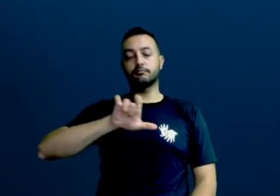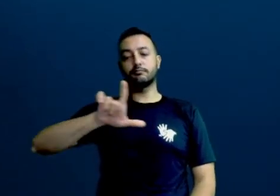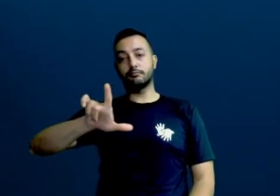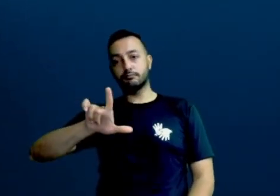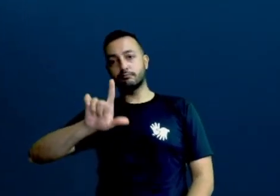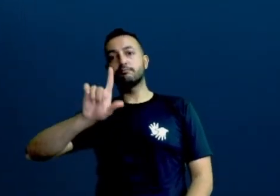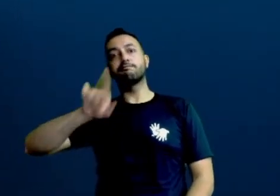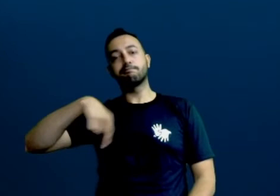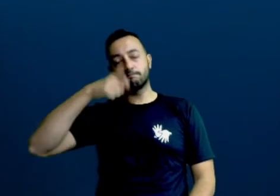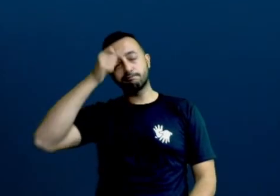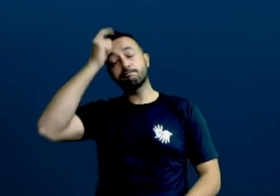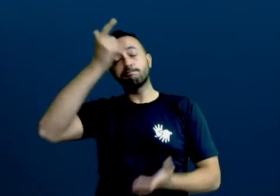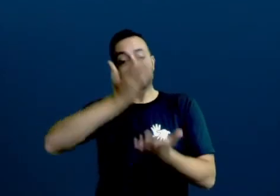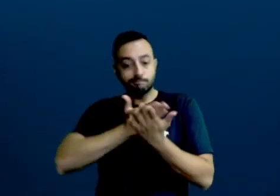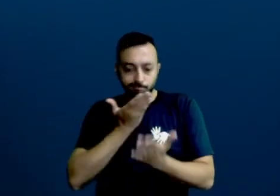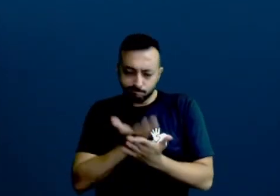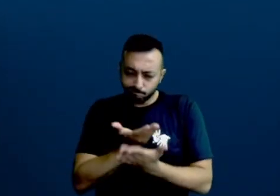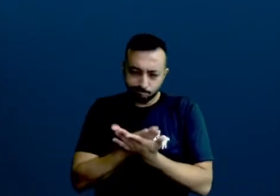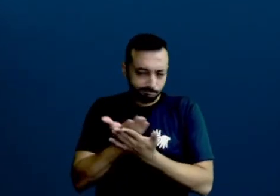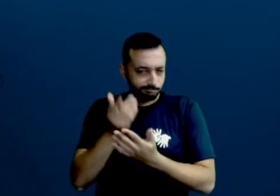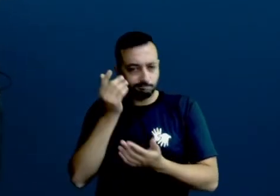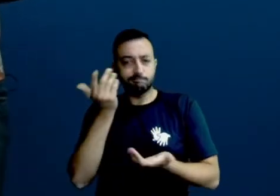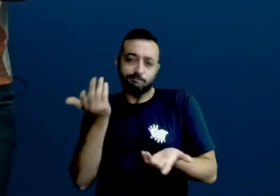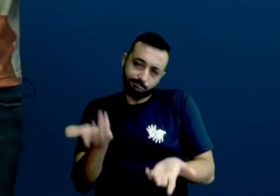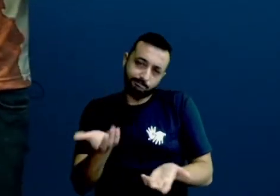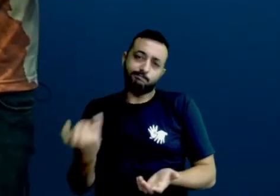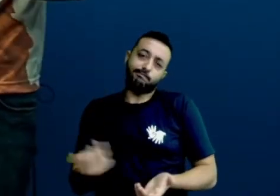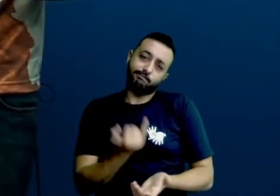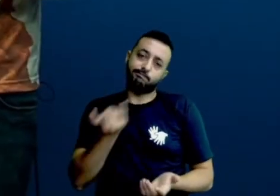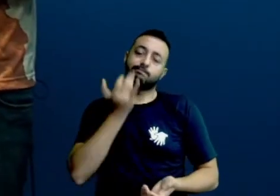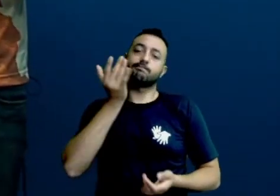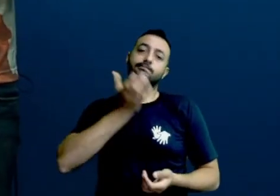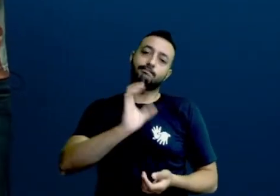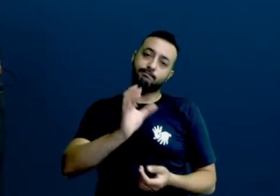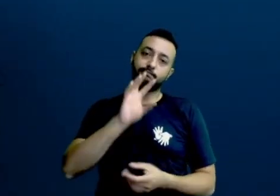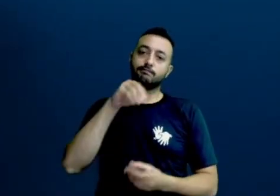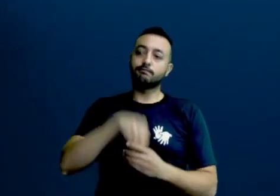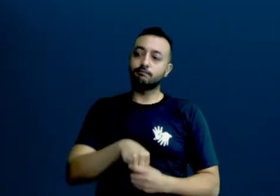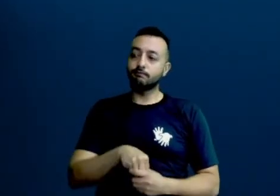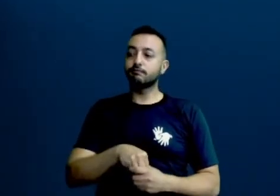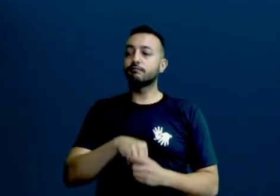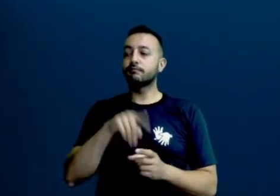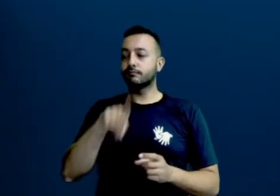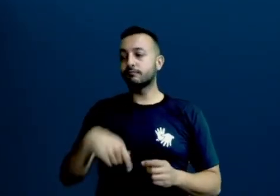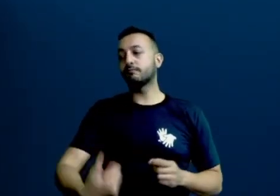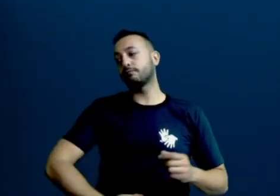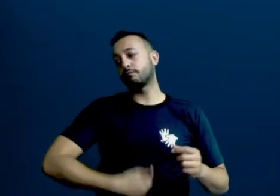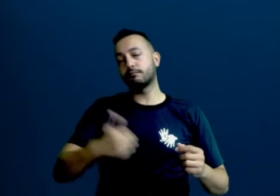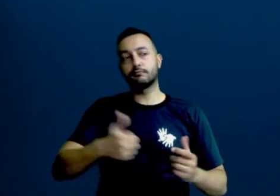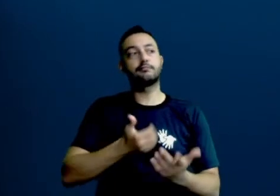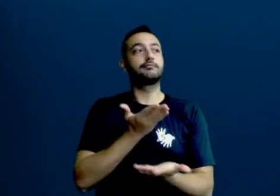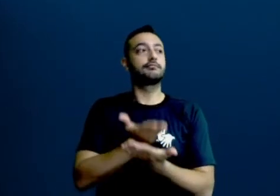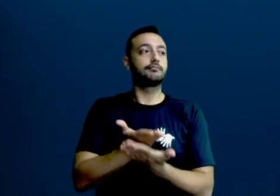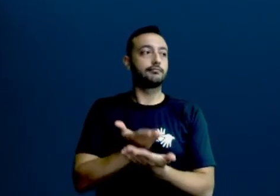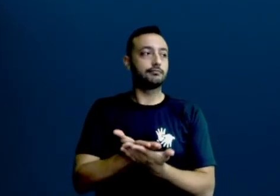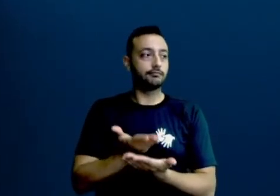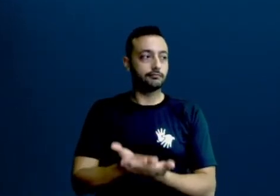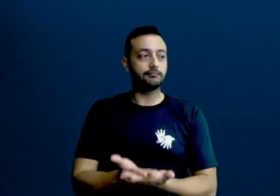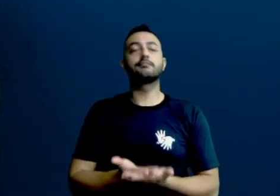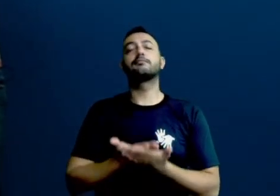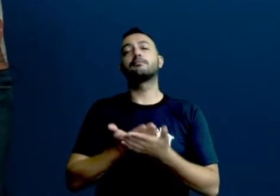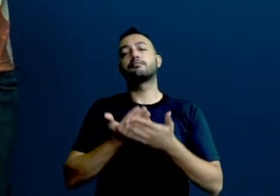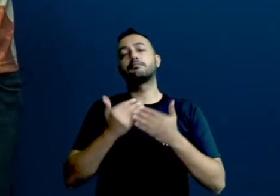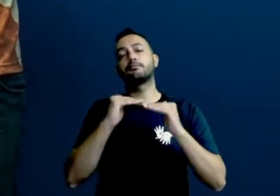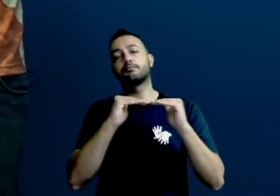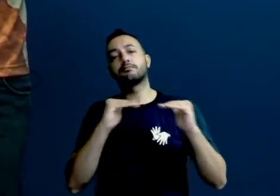Foi um cientista extremamente importante né dentro e foi o primeiro a pessoa a estudar né